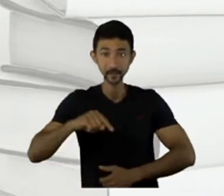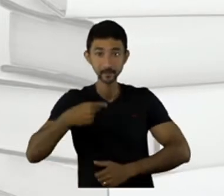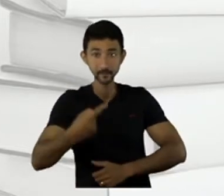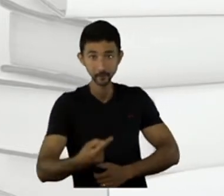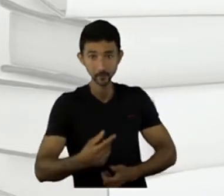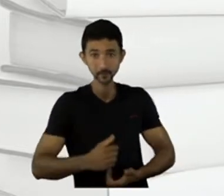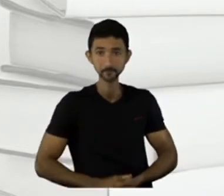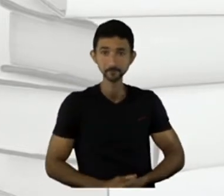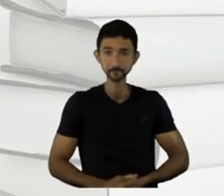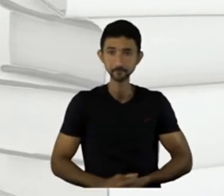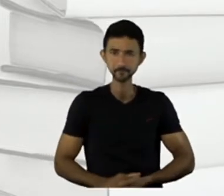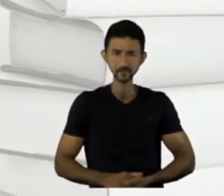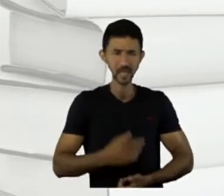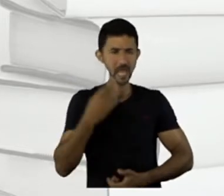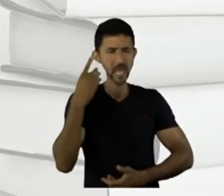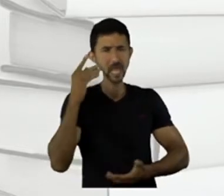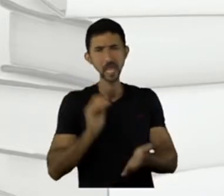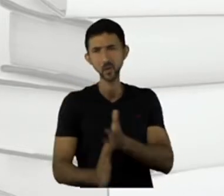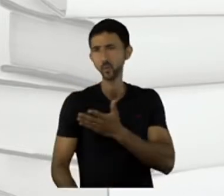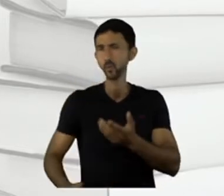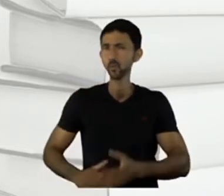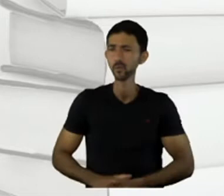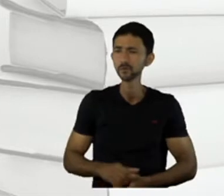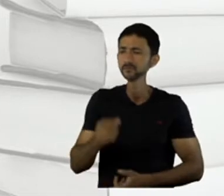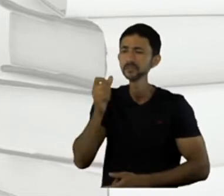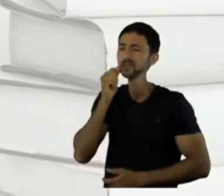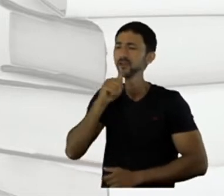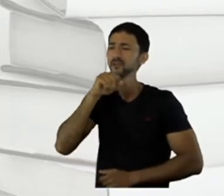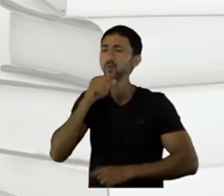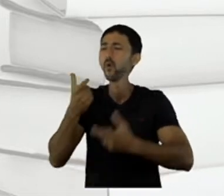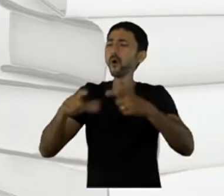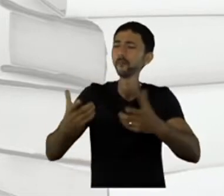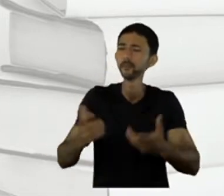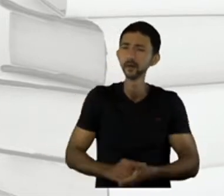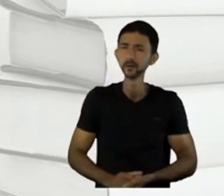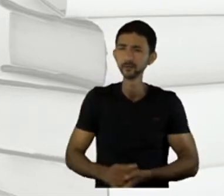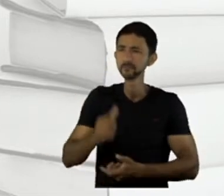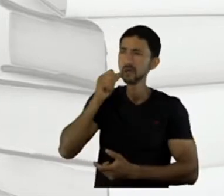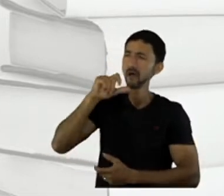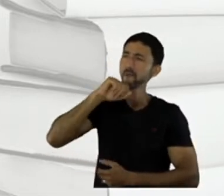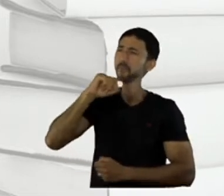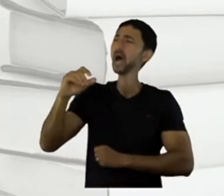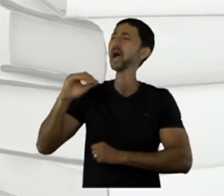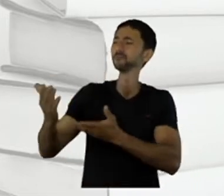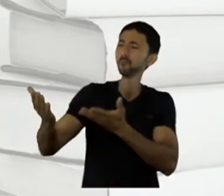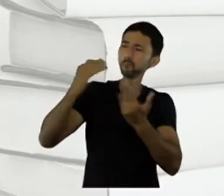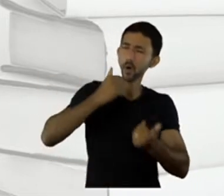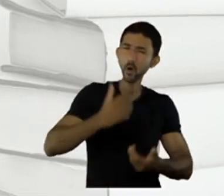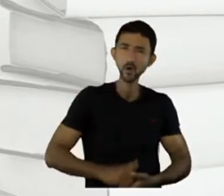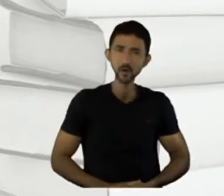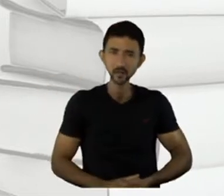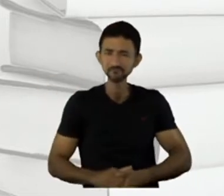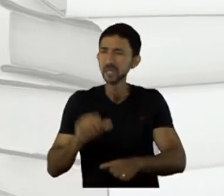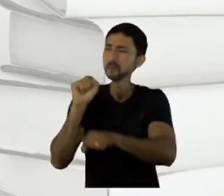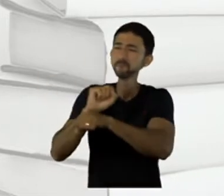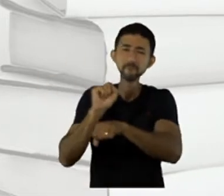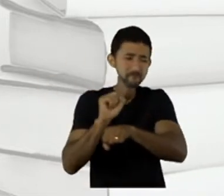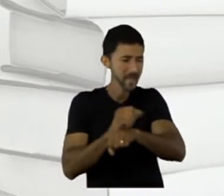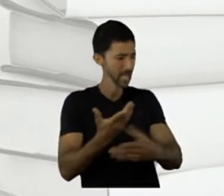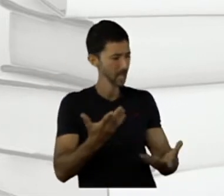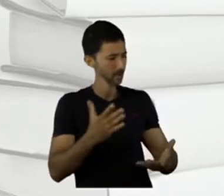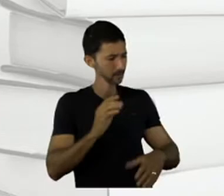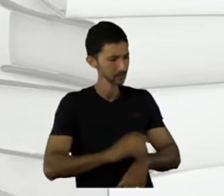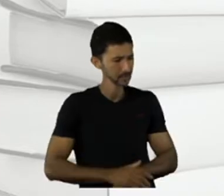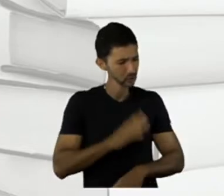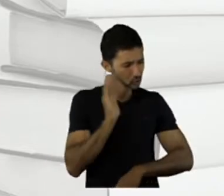Depois, diacho, cadê a tua mãe? Mãe, vambora. Peraí,